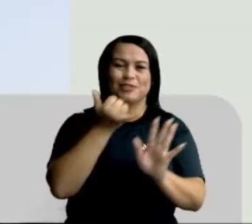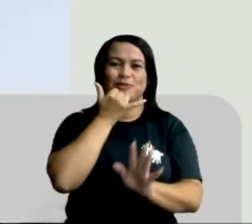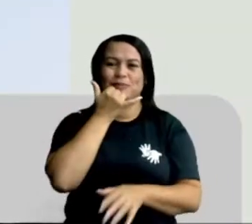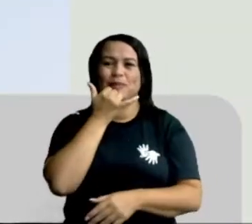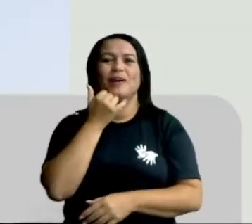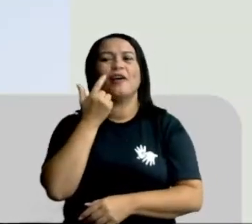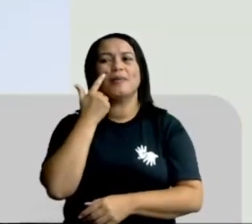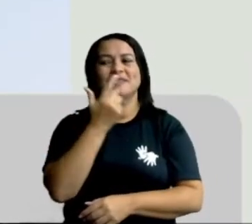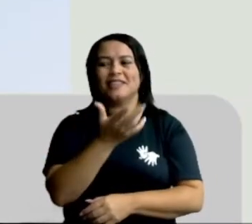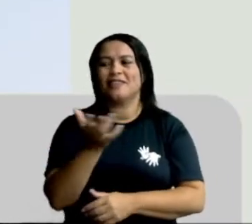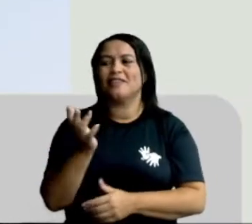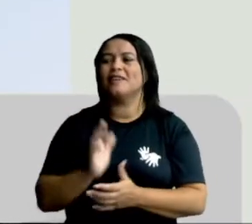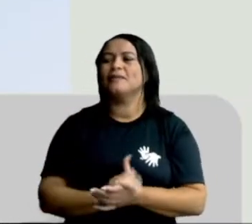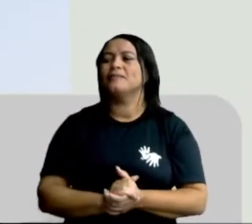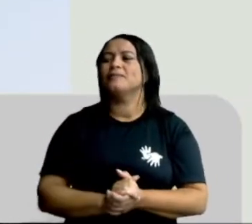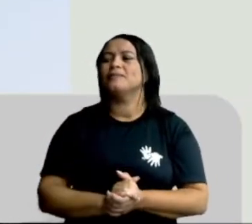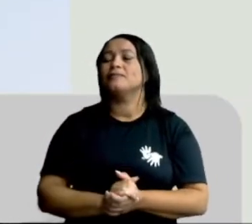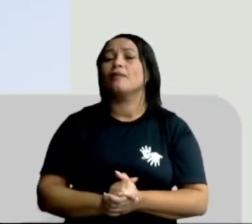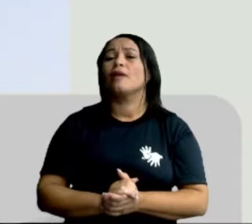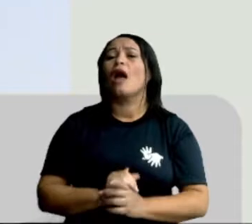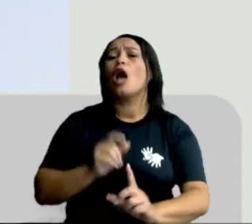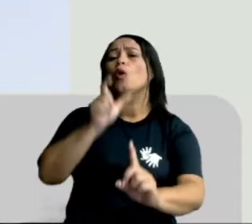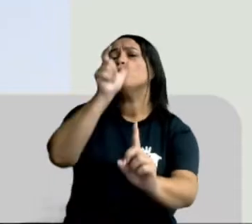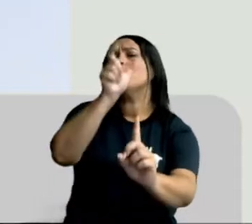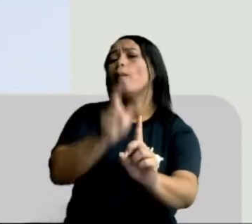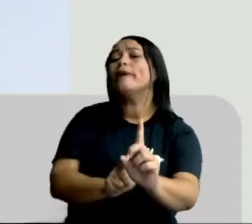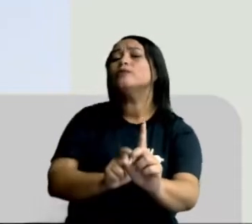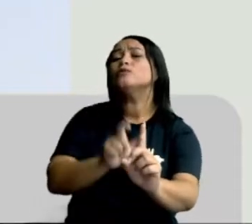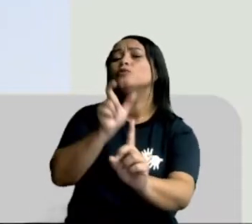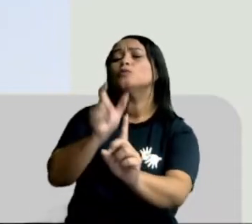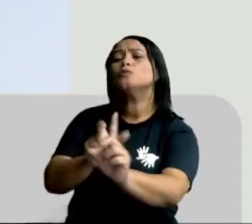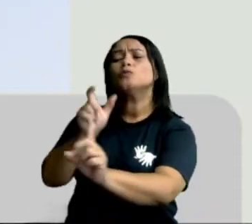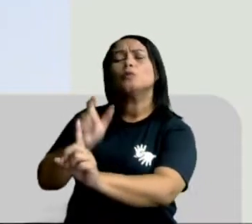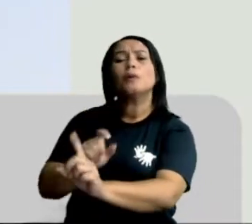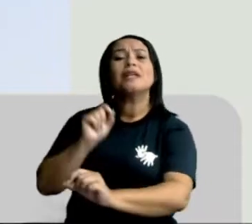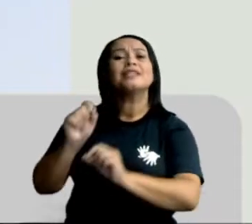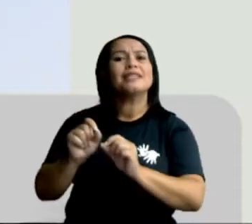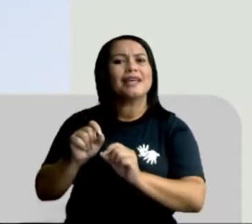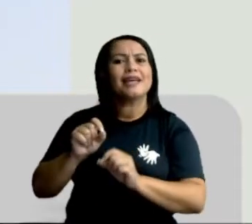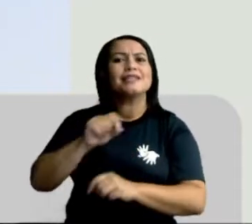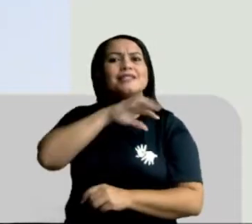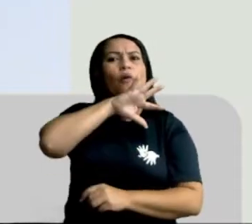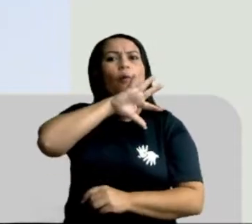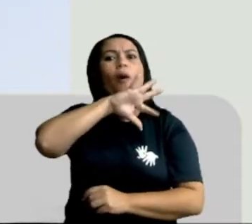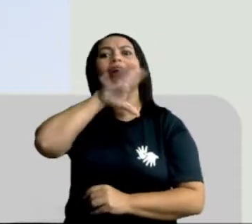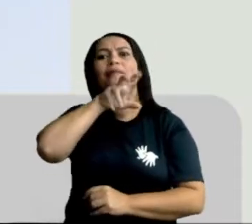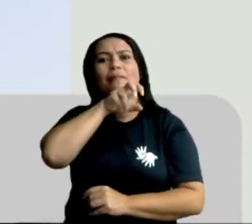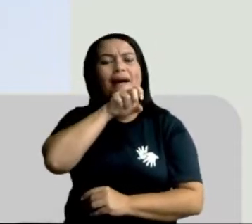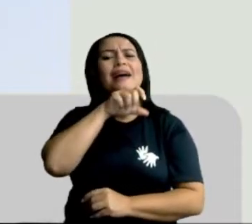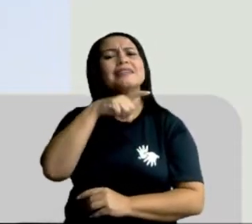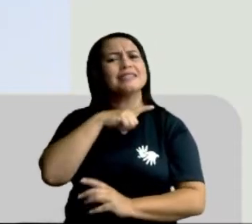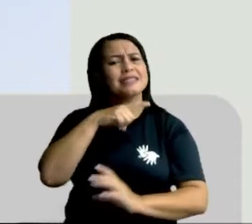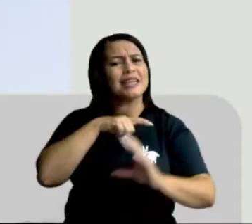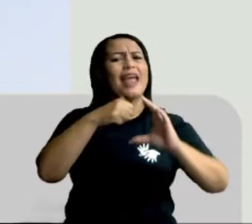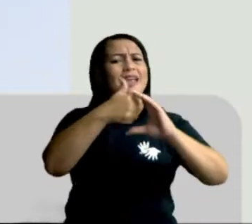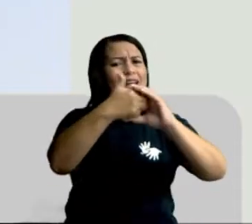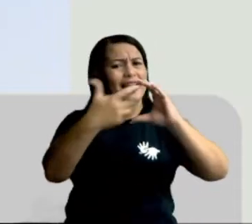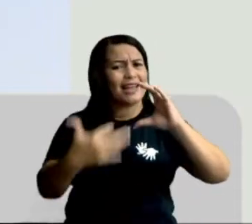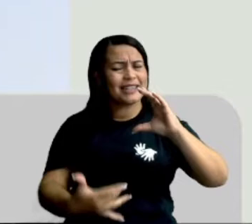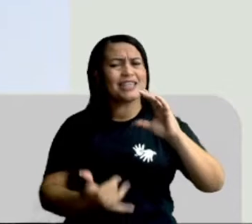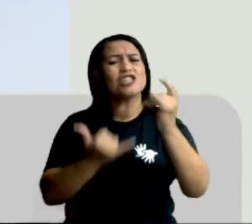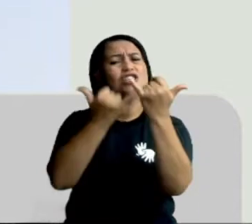coisas. Olha só, os personagens das fábulas são animais que apresentam